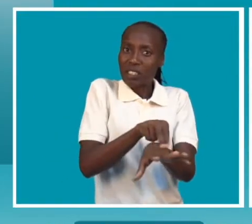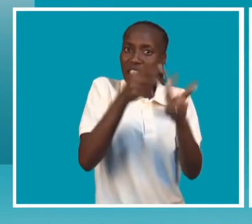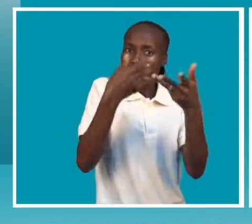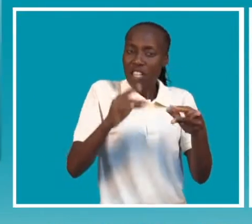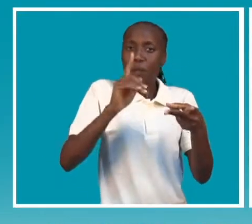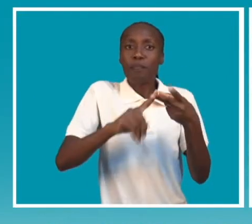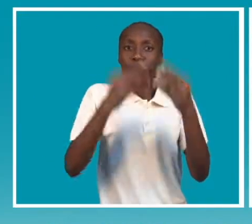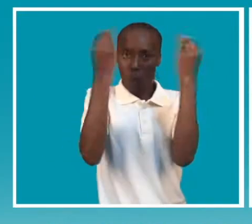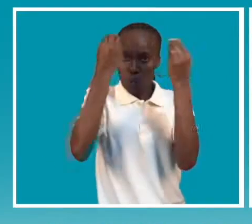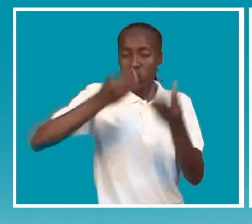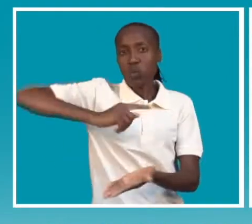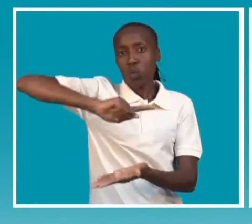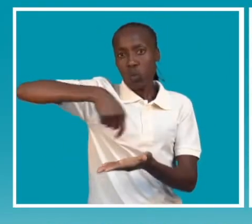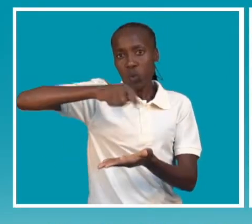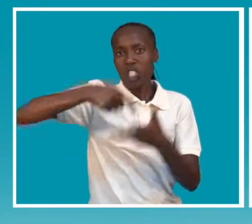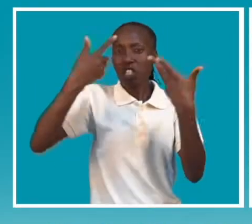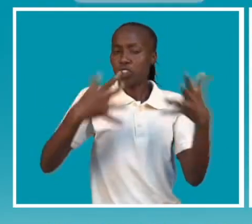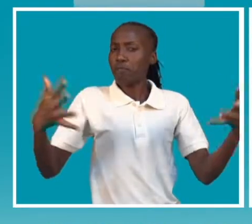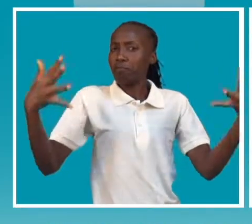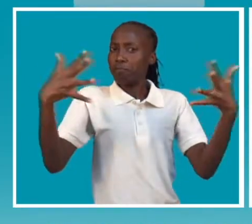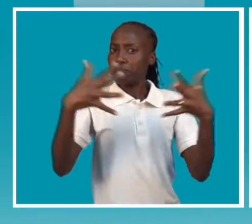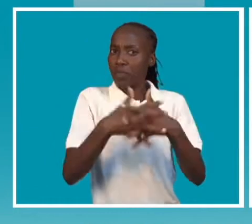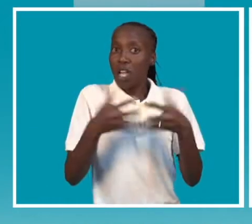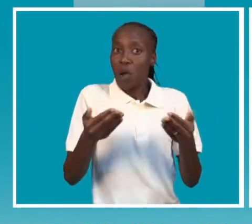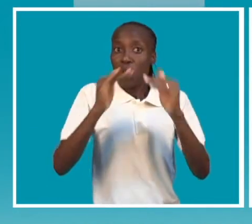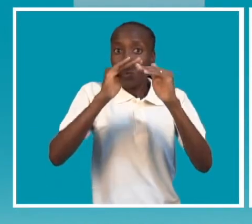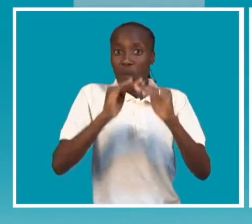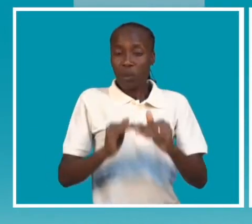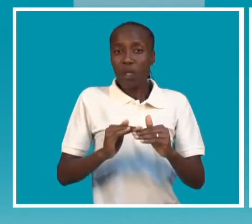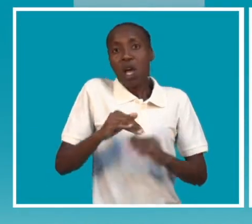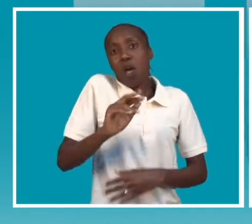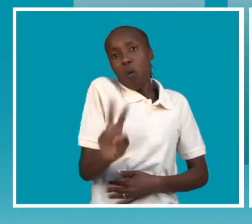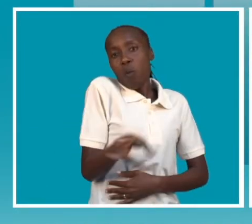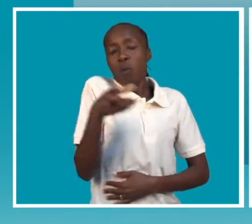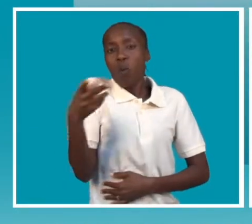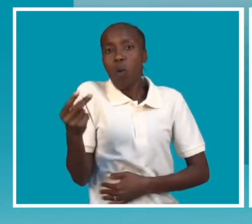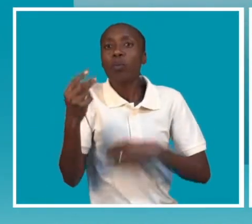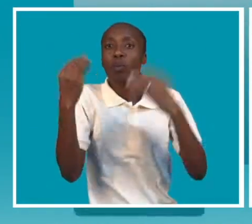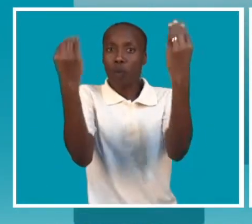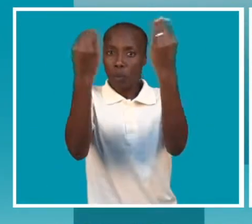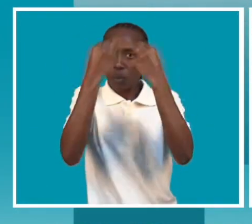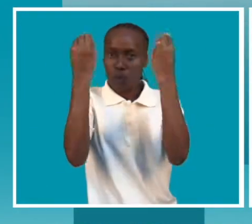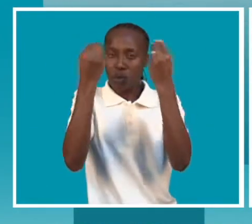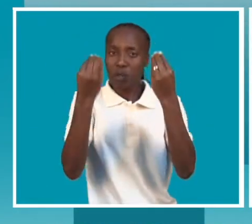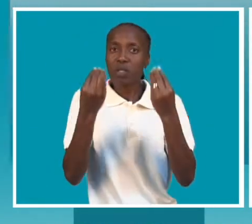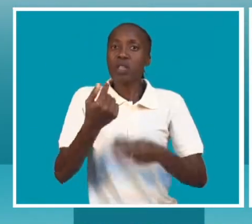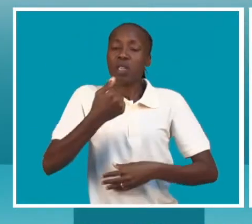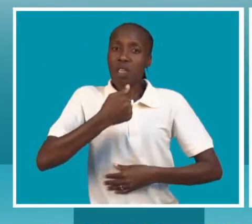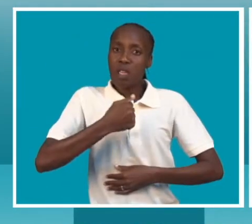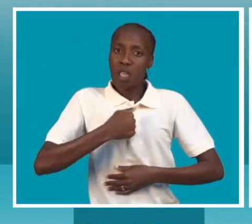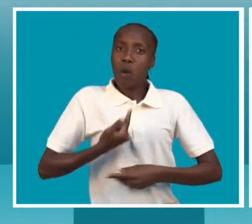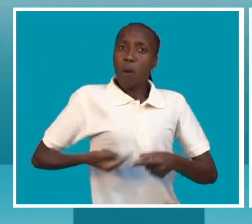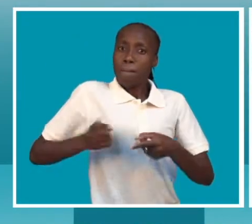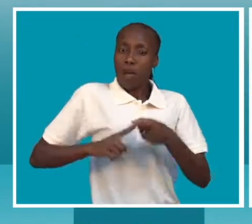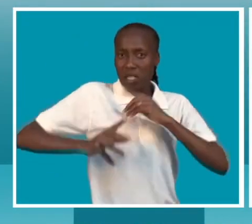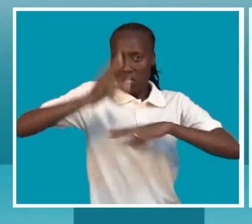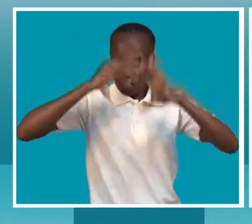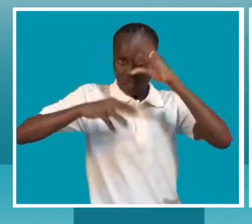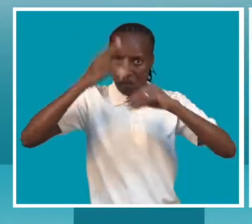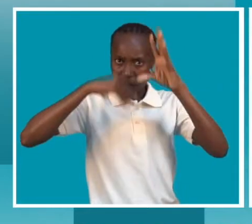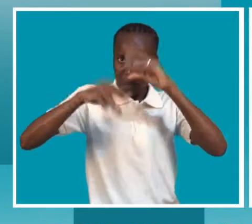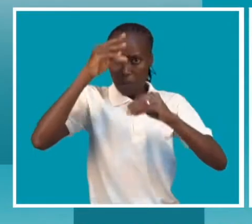culinária, já concluí, agora já estou no outro curso, e ainda aprendi mais outras coisas